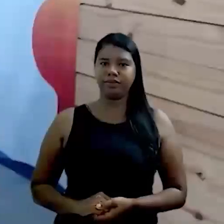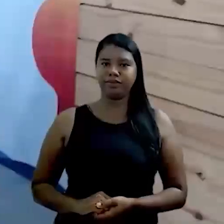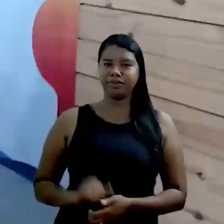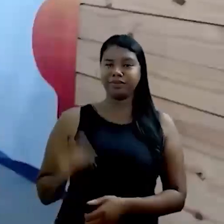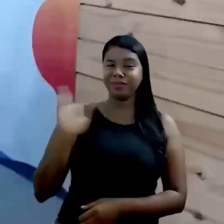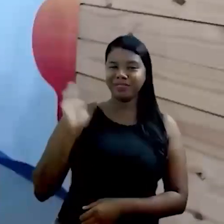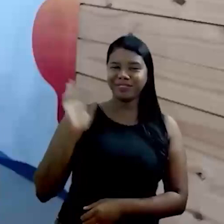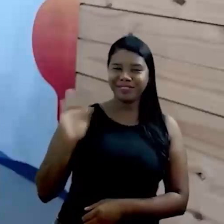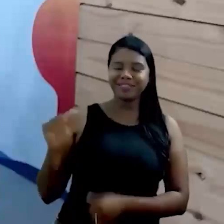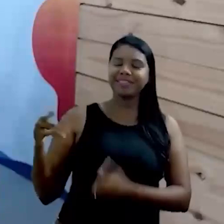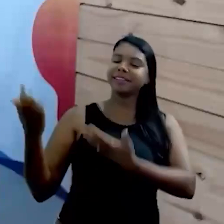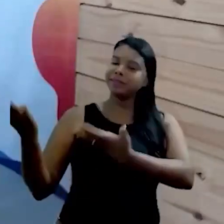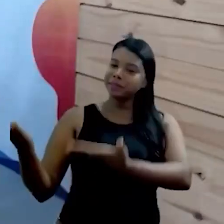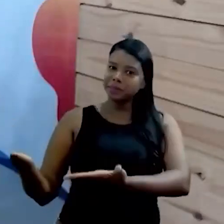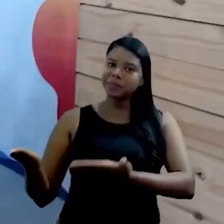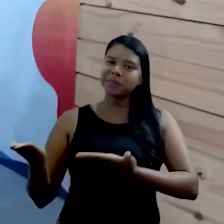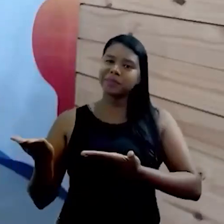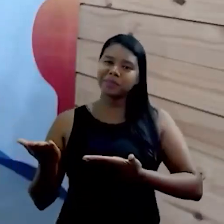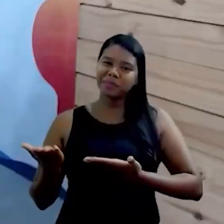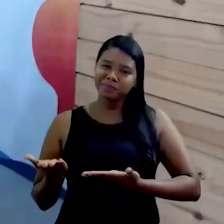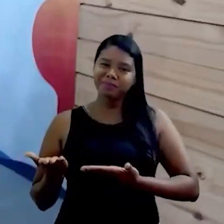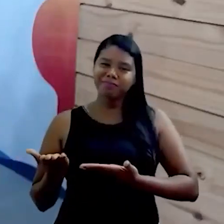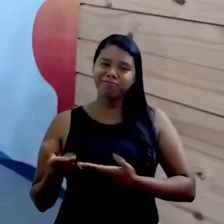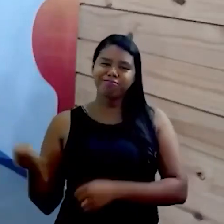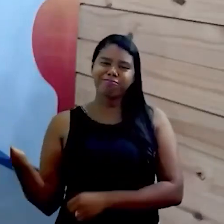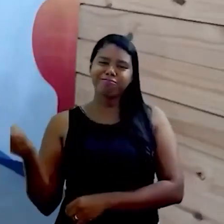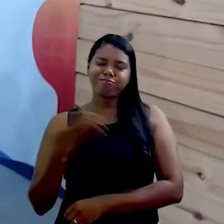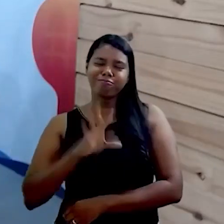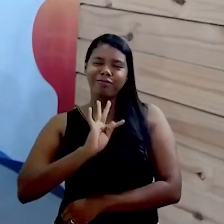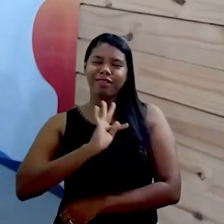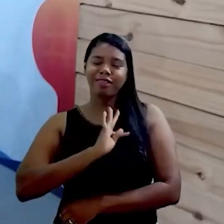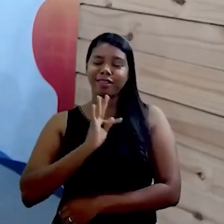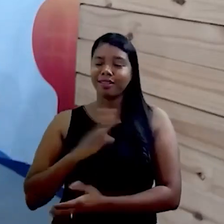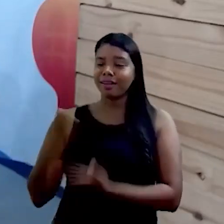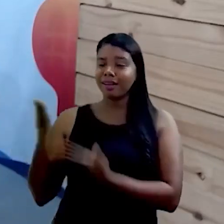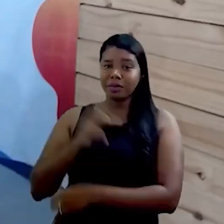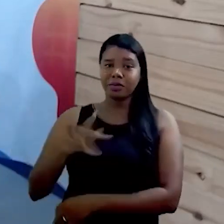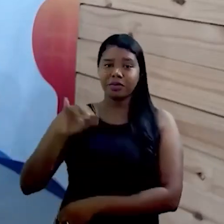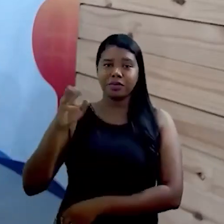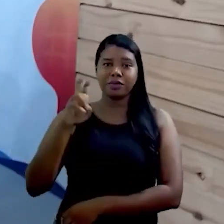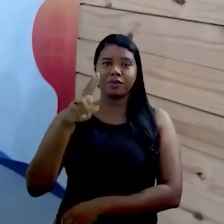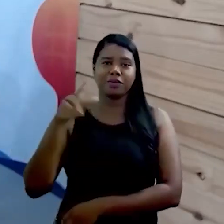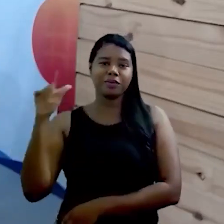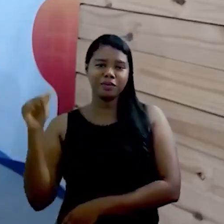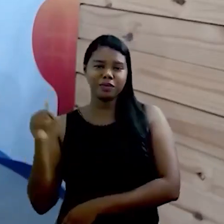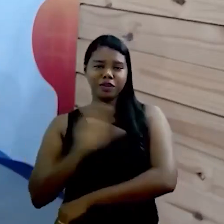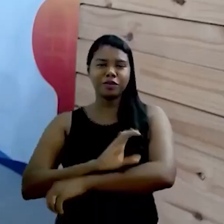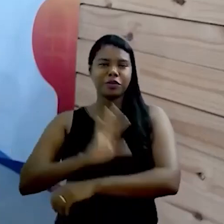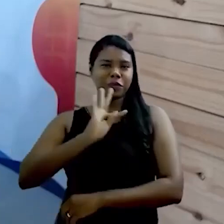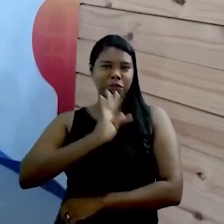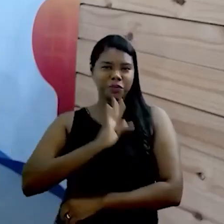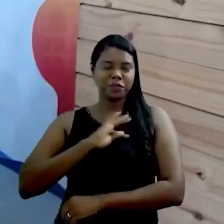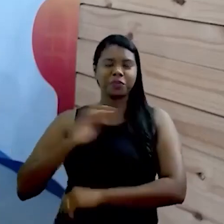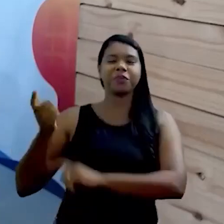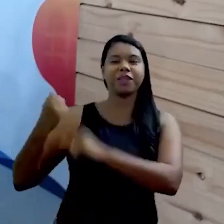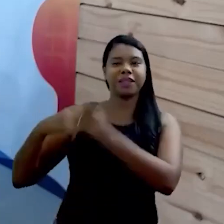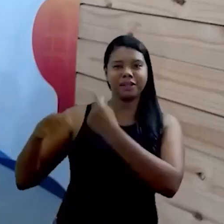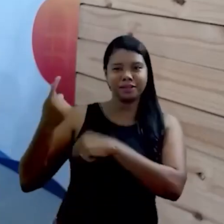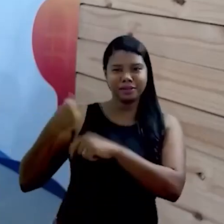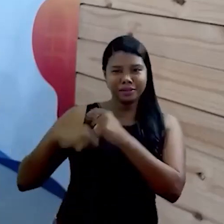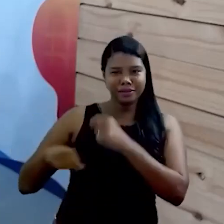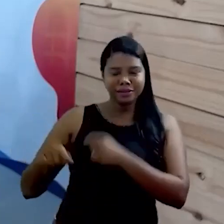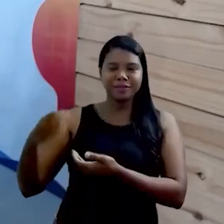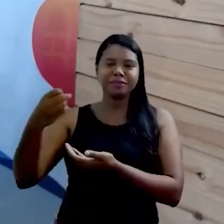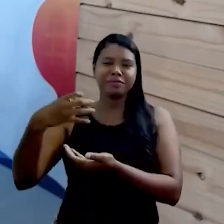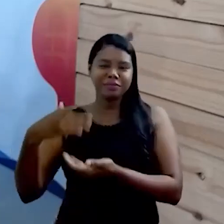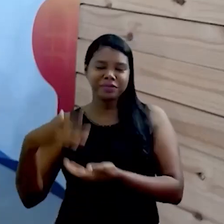Olá pessoal, sejam bem-vindos ao programa Inovatec. Eu sou a professora Juliana Carla, do curso técnico de administração da